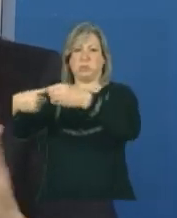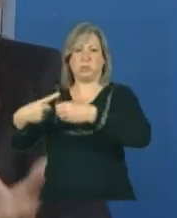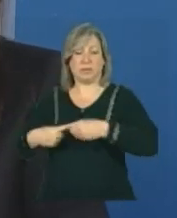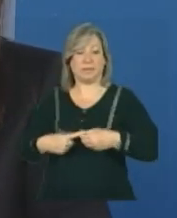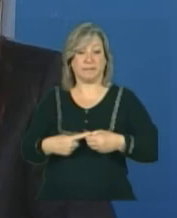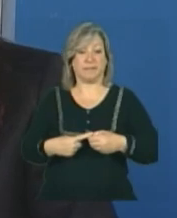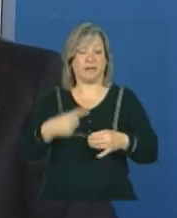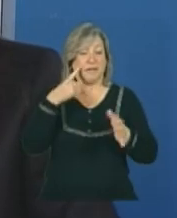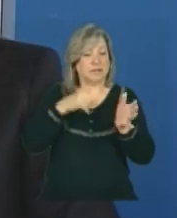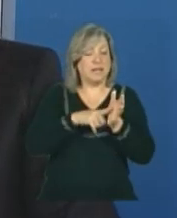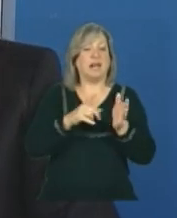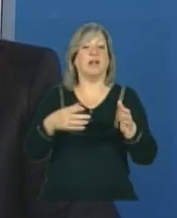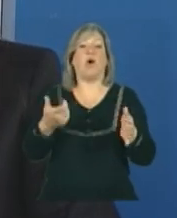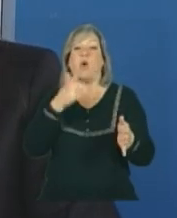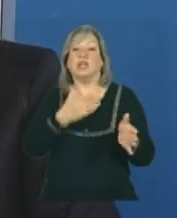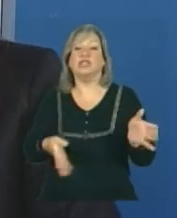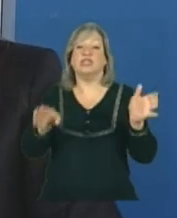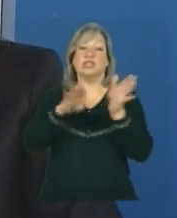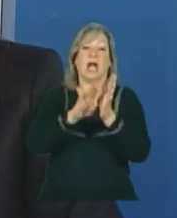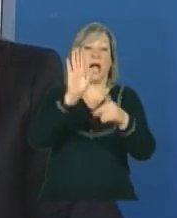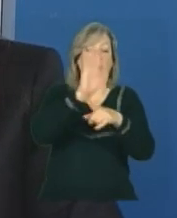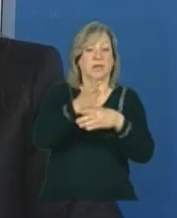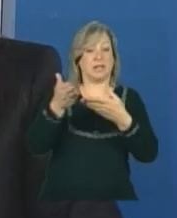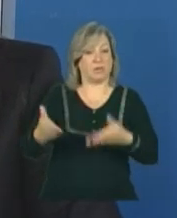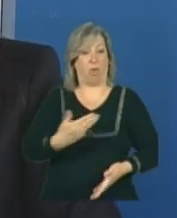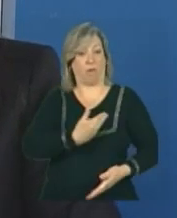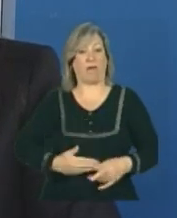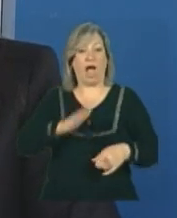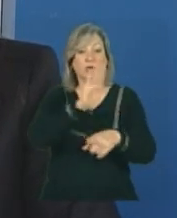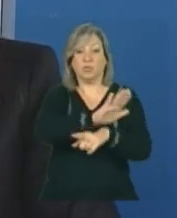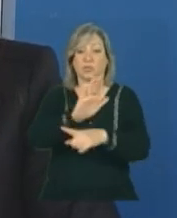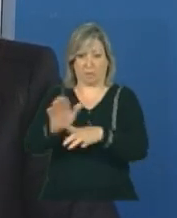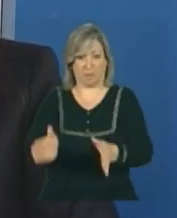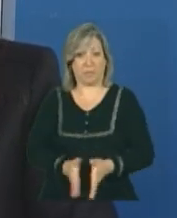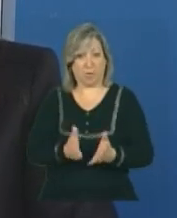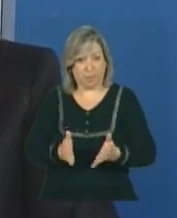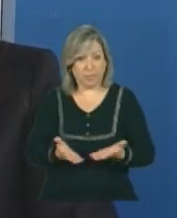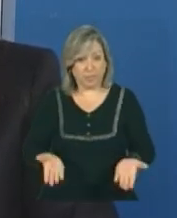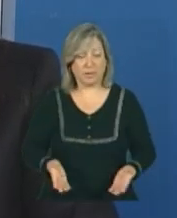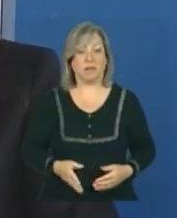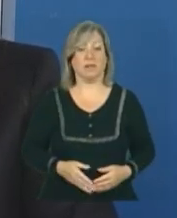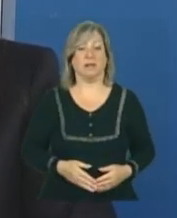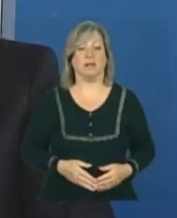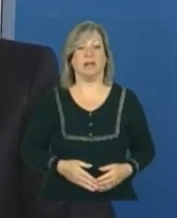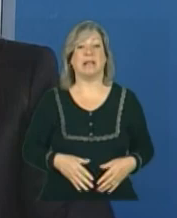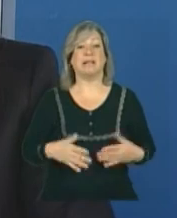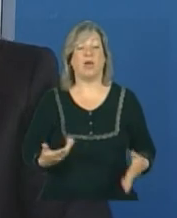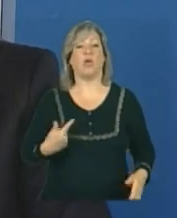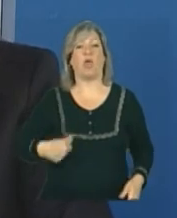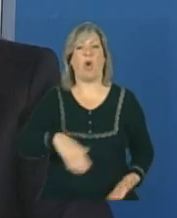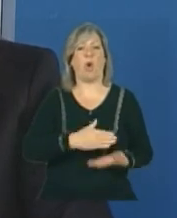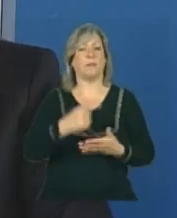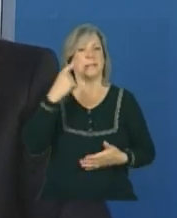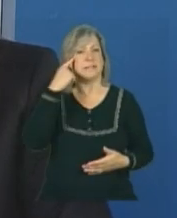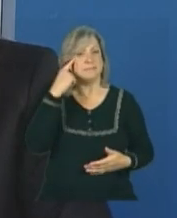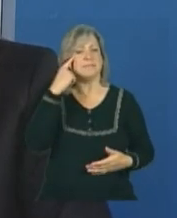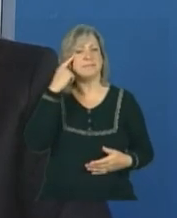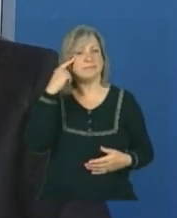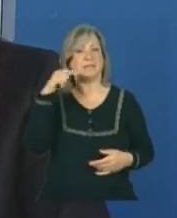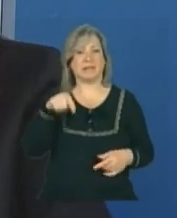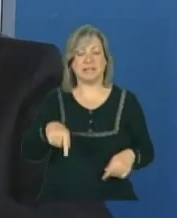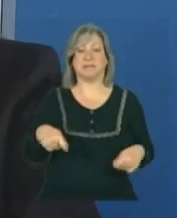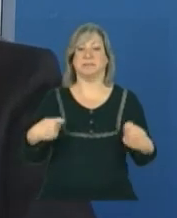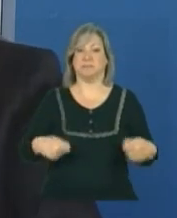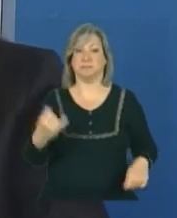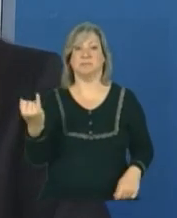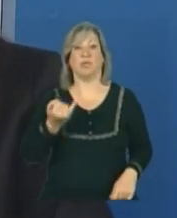para fazer chegar até eles o serviço, a gente começou a considerar que essa era uma estratégia extremamente